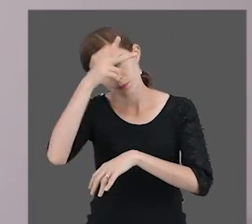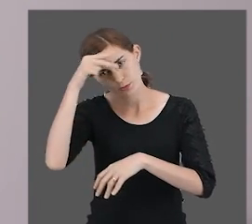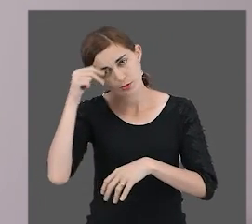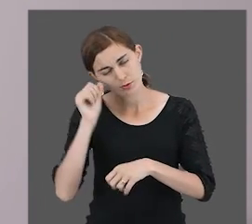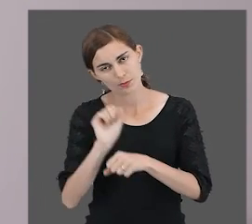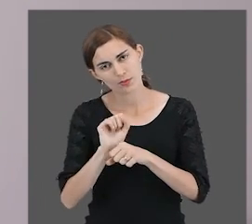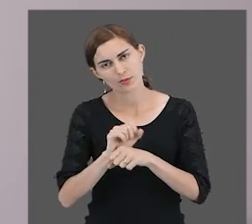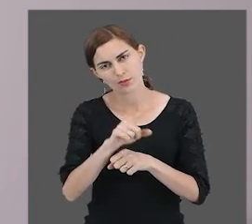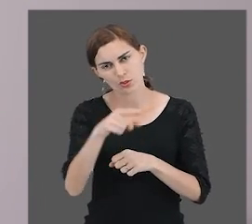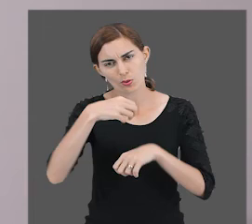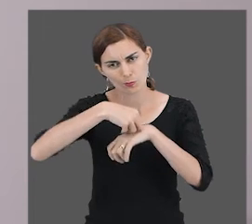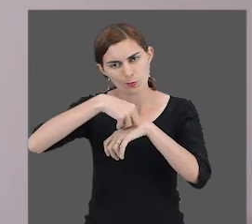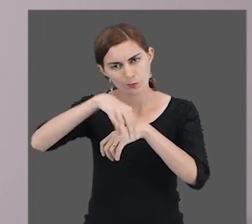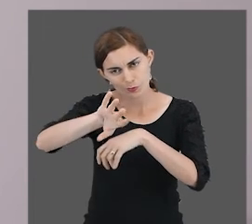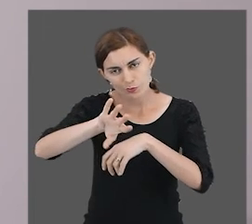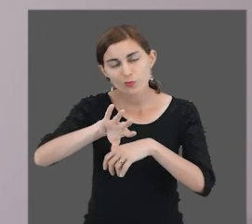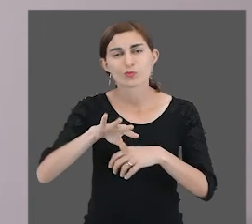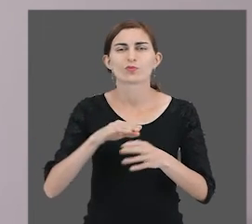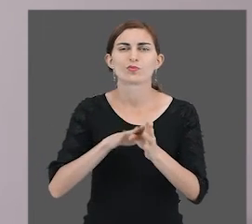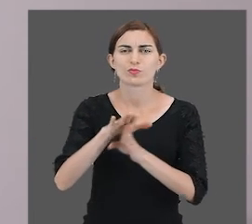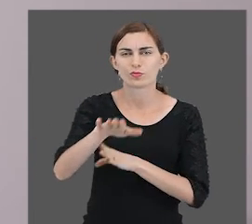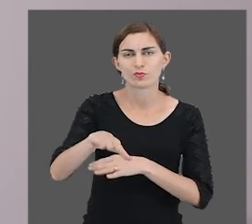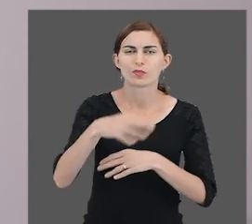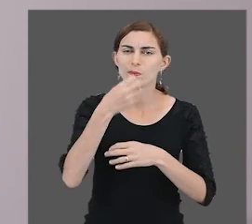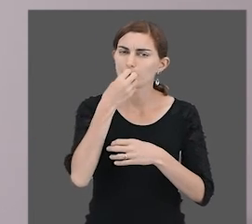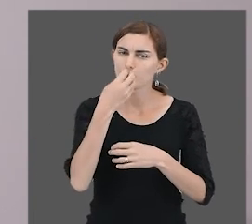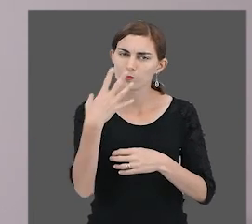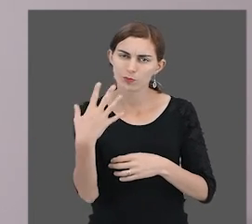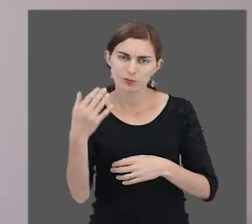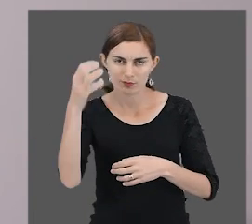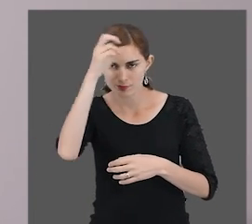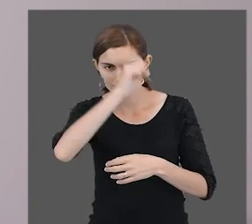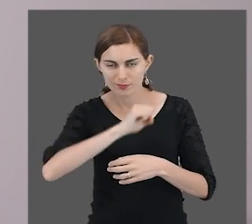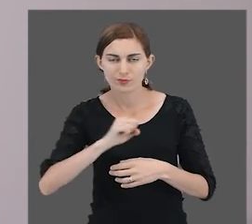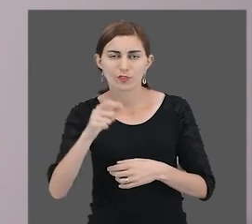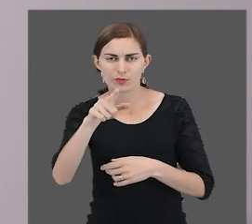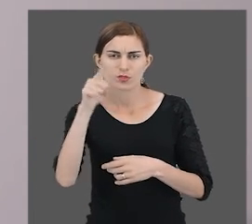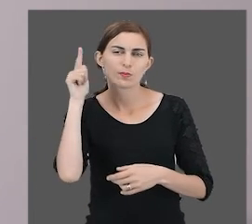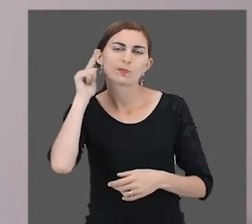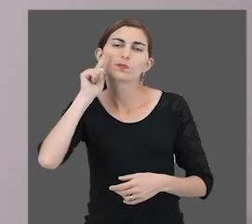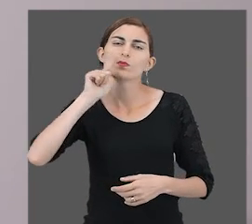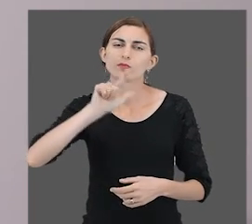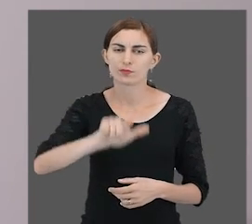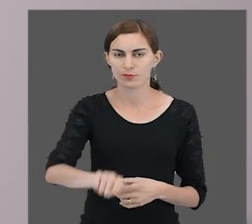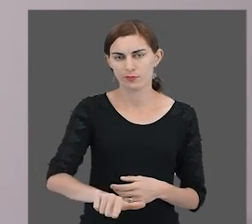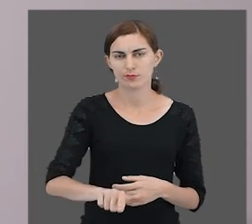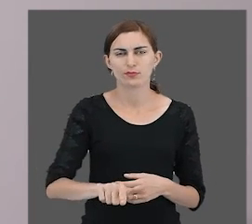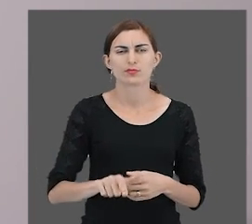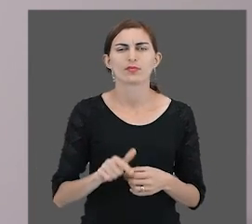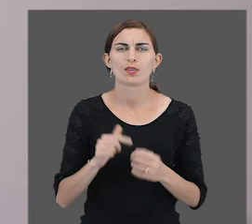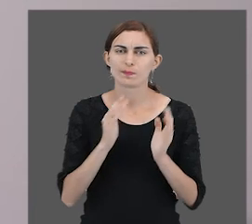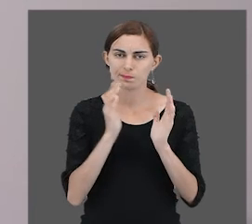Espero que seus estudos tenham sido proveitosos, né? E que você consiga